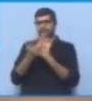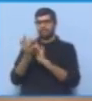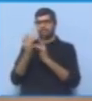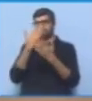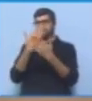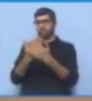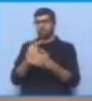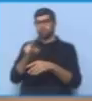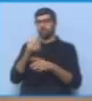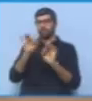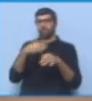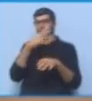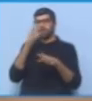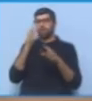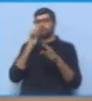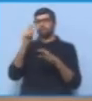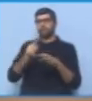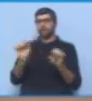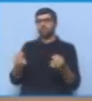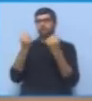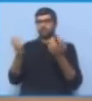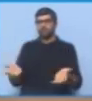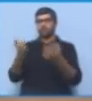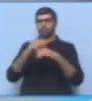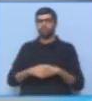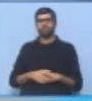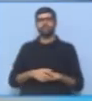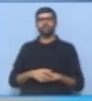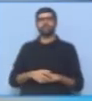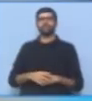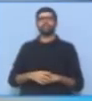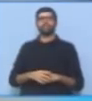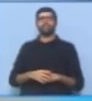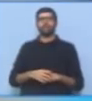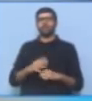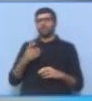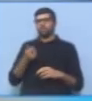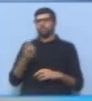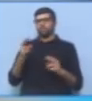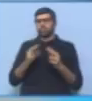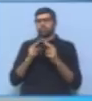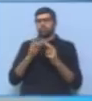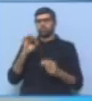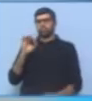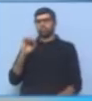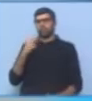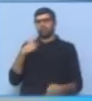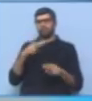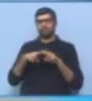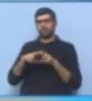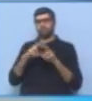ali. E no final diz, a tua fé te salvou. Muitos outros, são 18 encontros, né, que analisam em profundidade ao longo